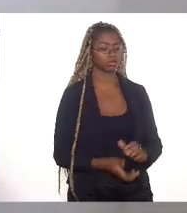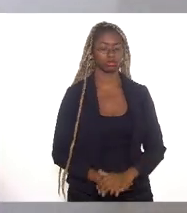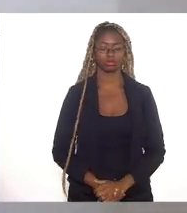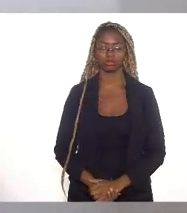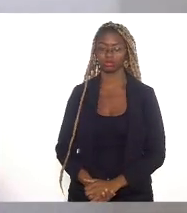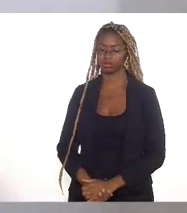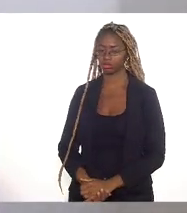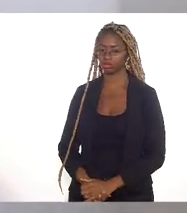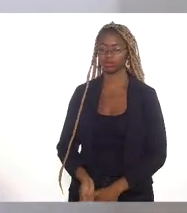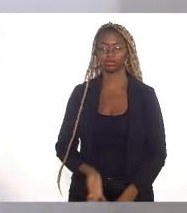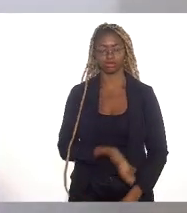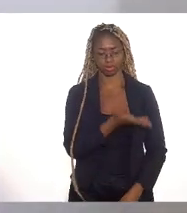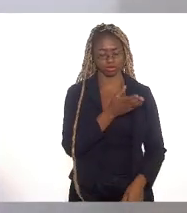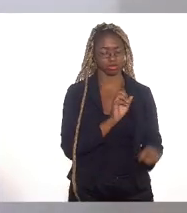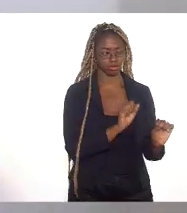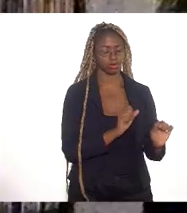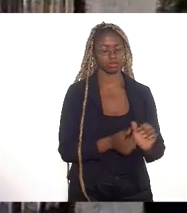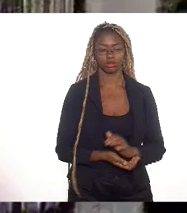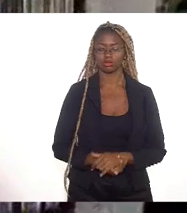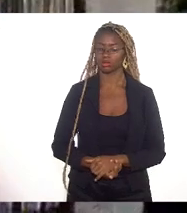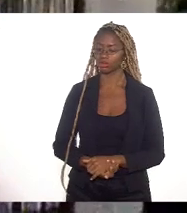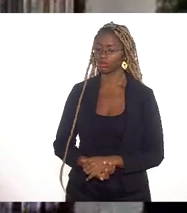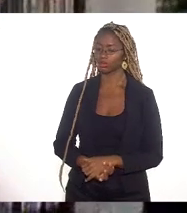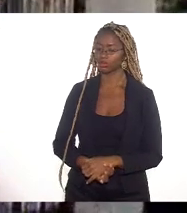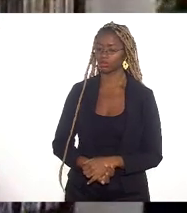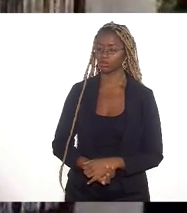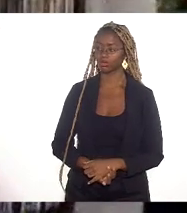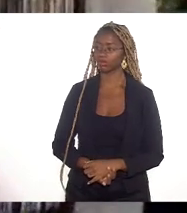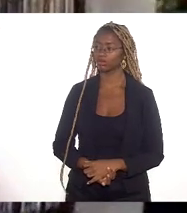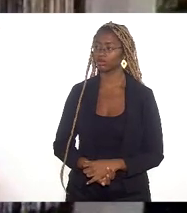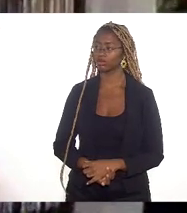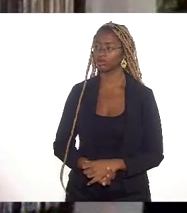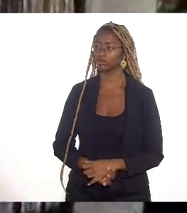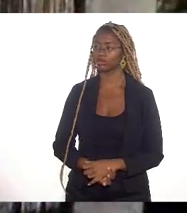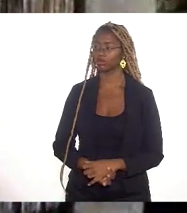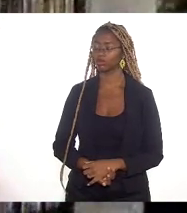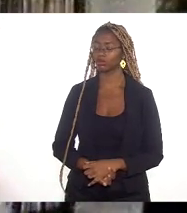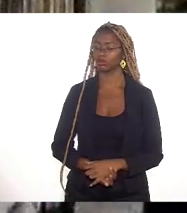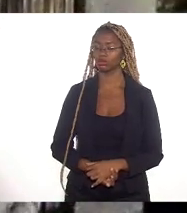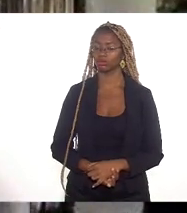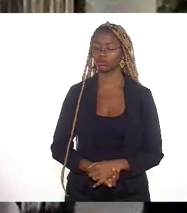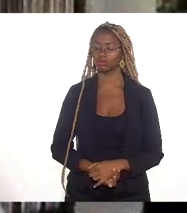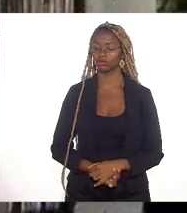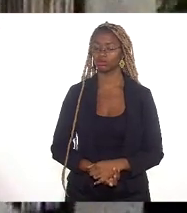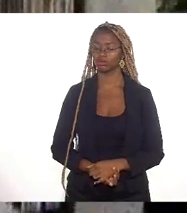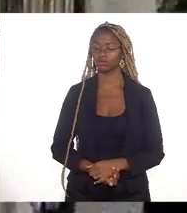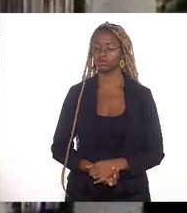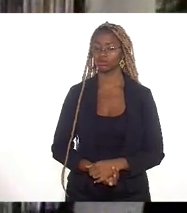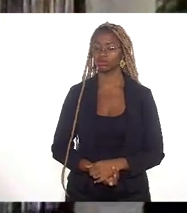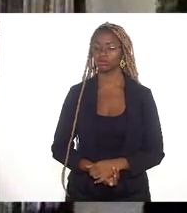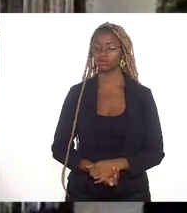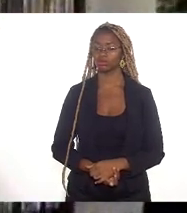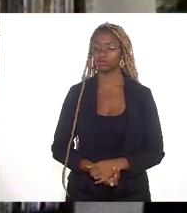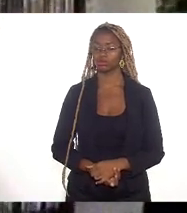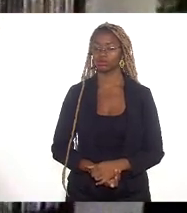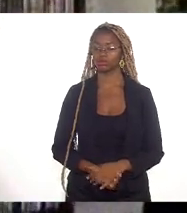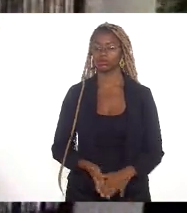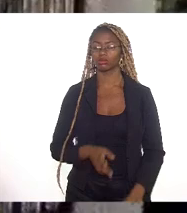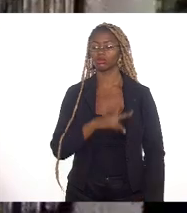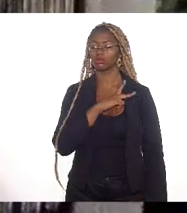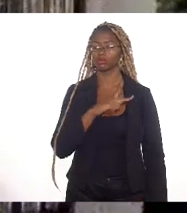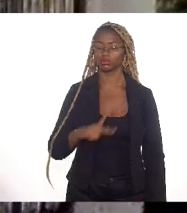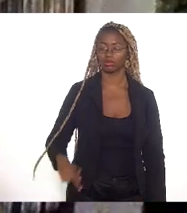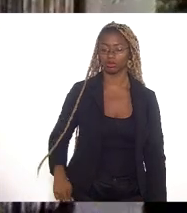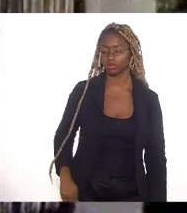A palavra, deputado Elemar. Opa, tchau. Presidente dos trabalhos desta sessão,